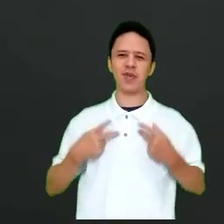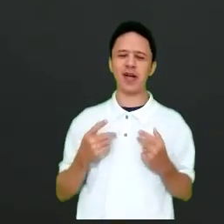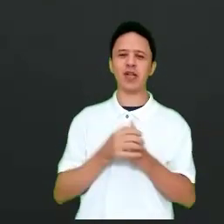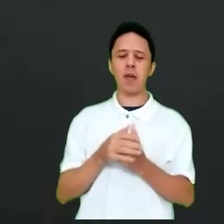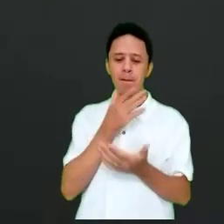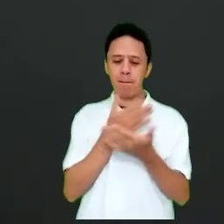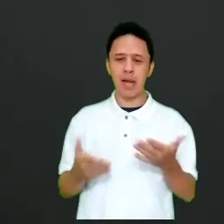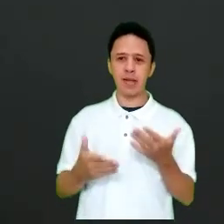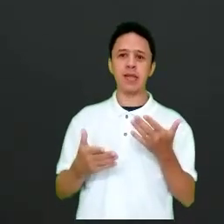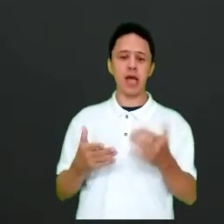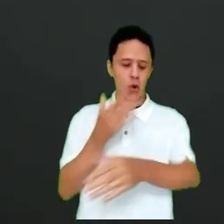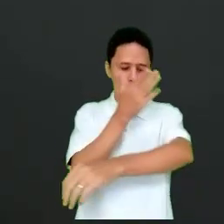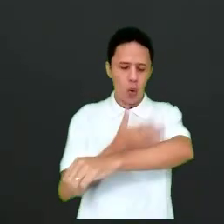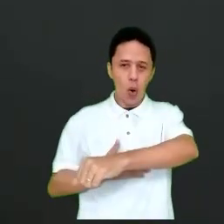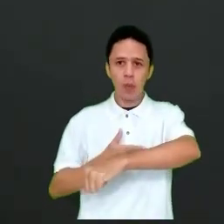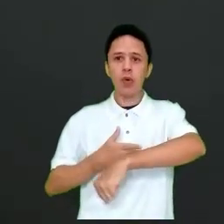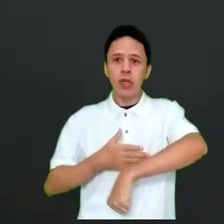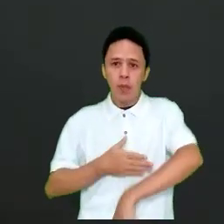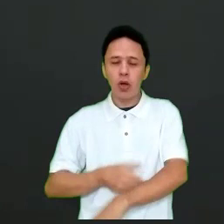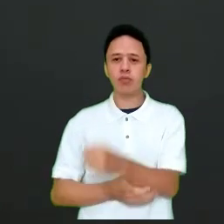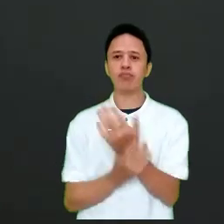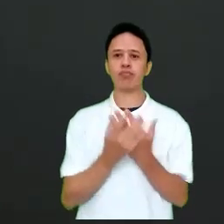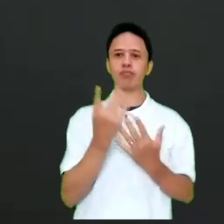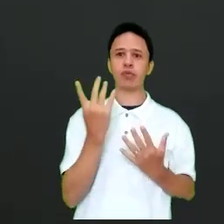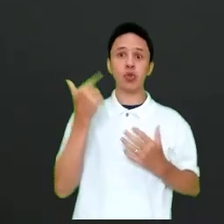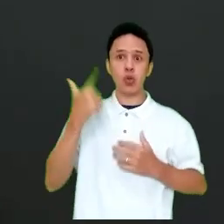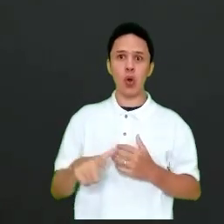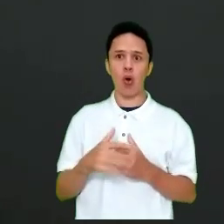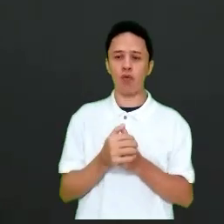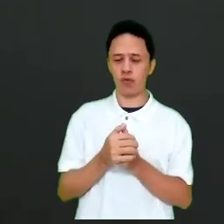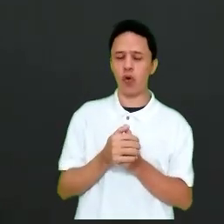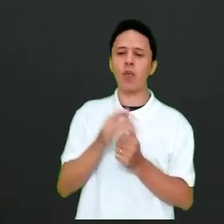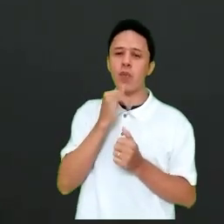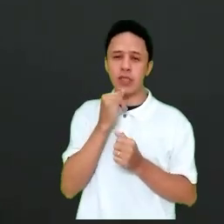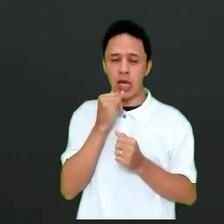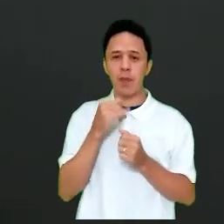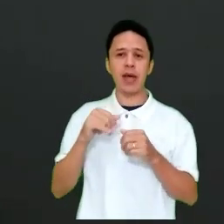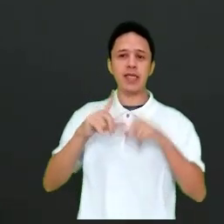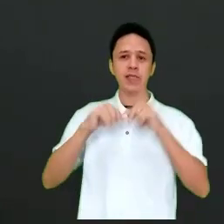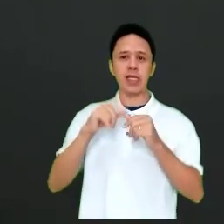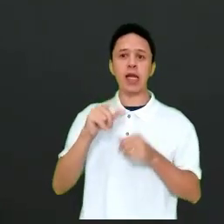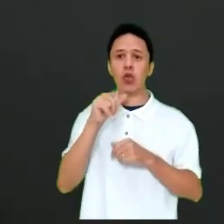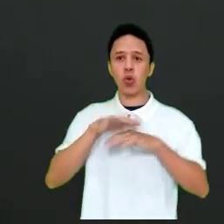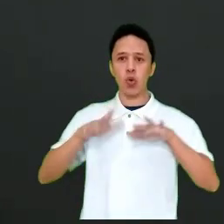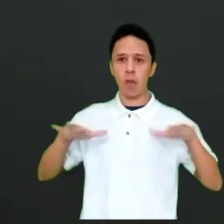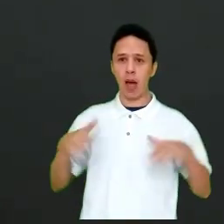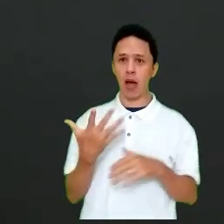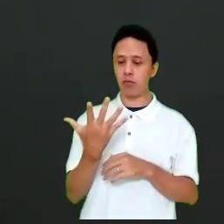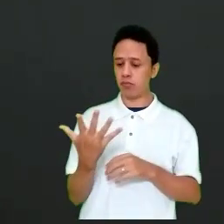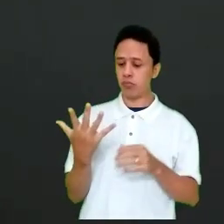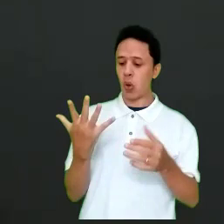é perder uma parte do corpo e gerá-la novamente. Olha o caso aqui das estrelas do mar. Algumas planárias